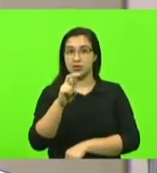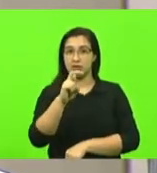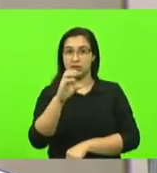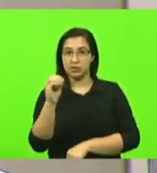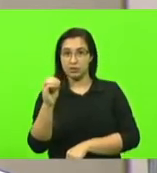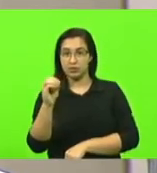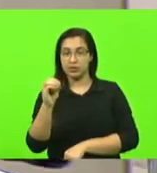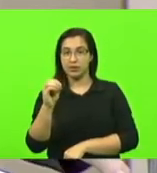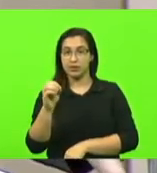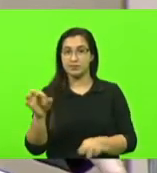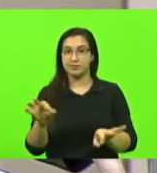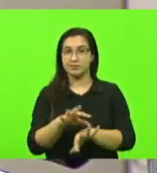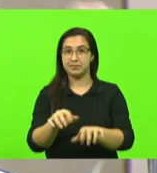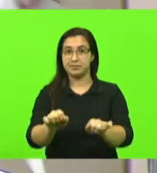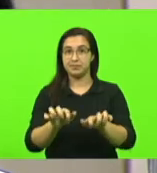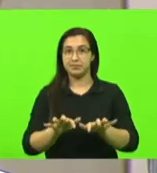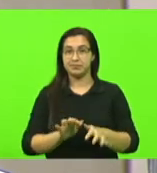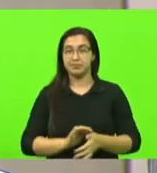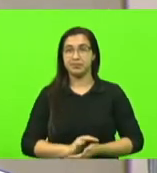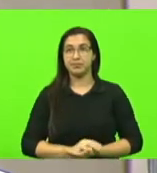16h52. Está encerrada a presente sessão.